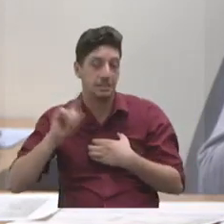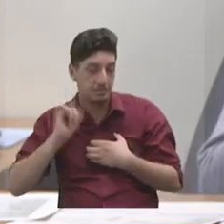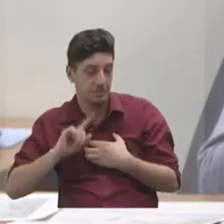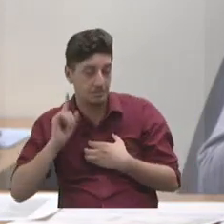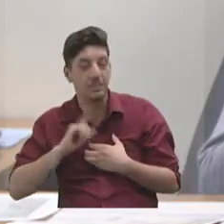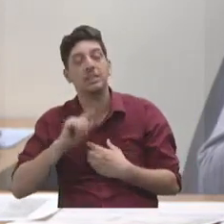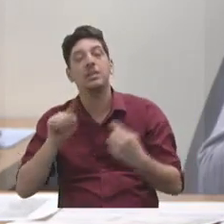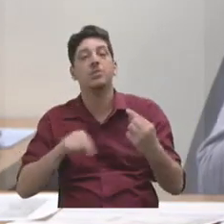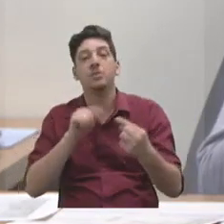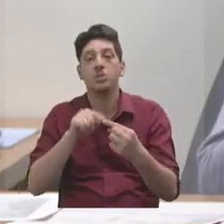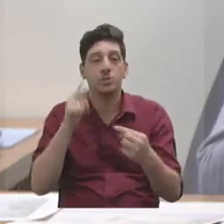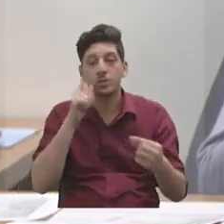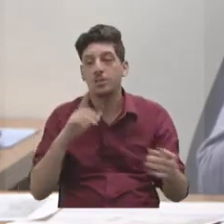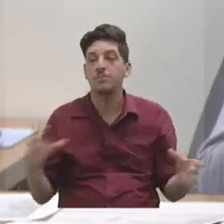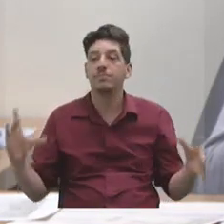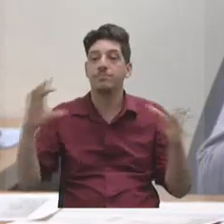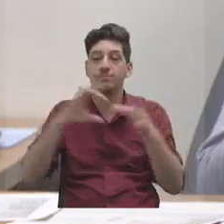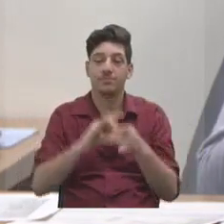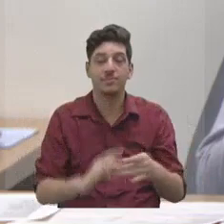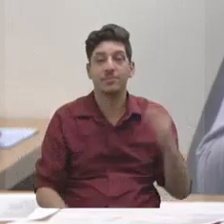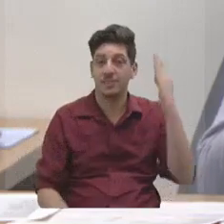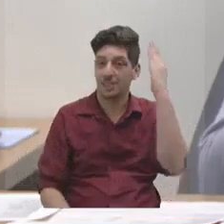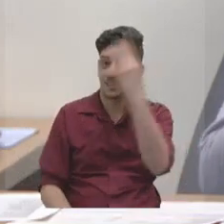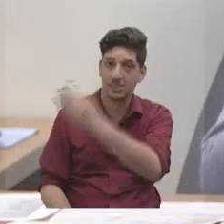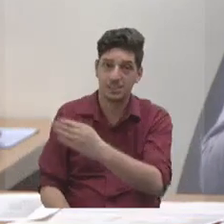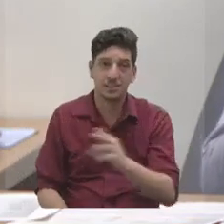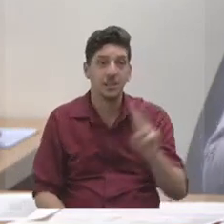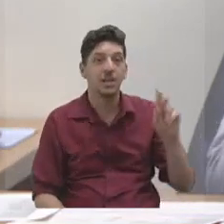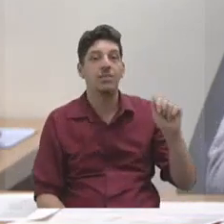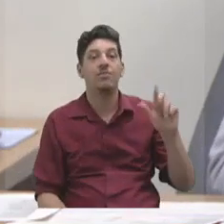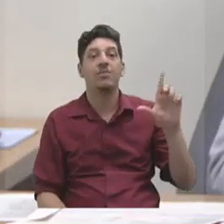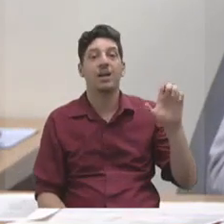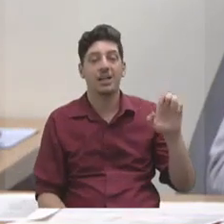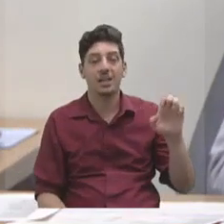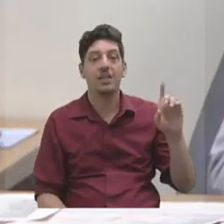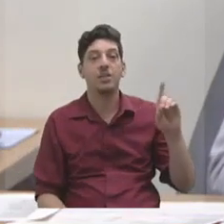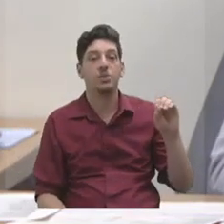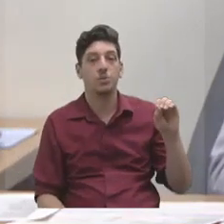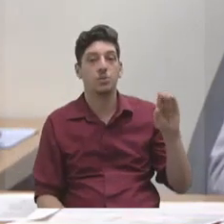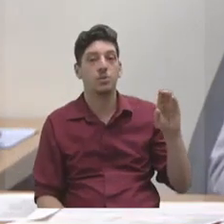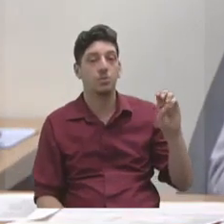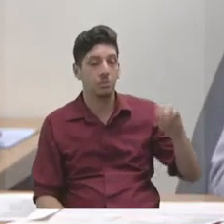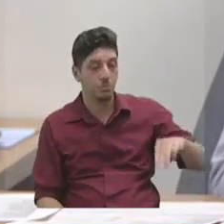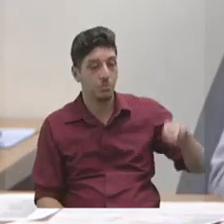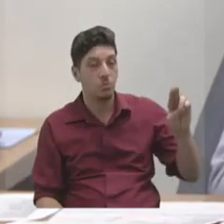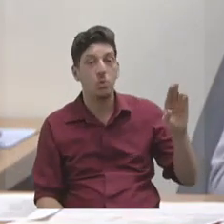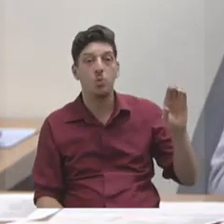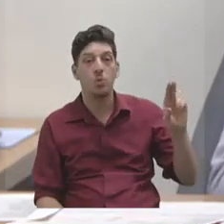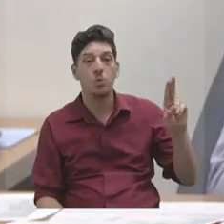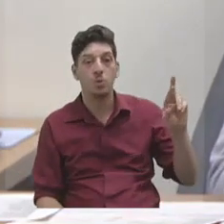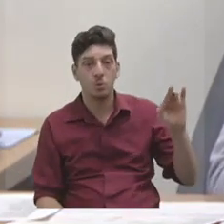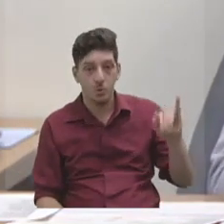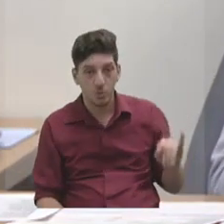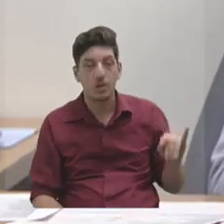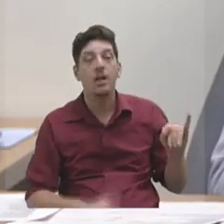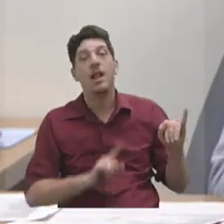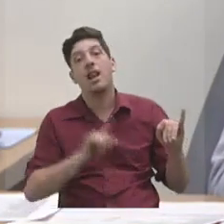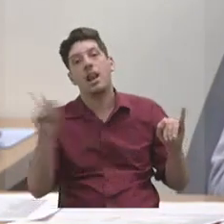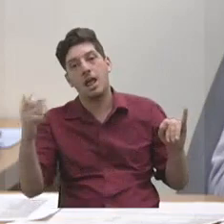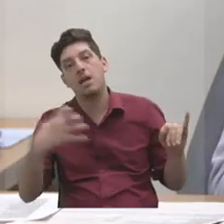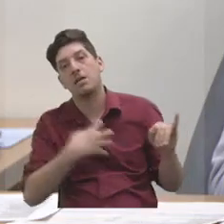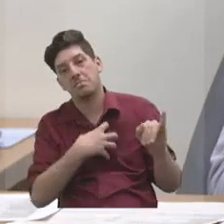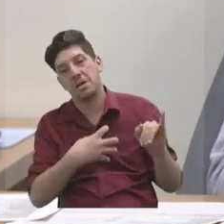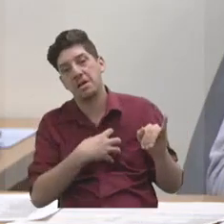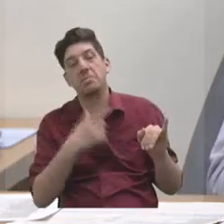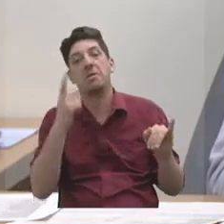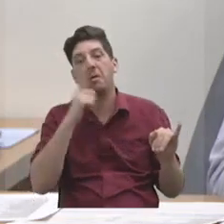reatar a ligação direta do Vale do Mucuri Jequitinhonha ao porto de Caravelas para escoar toda a produção